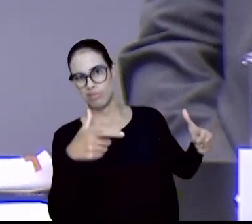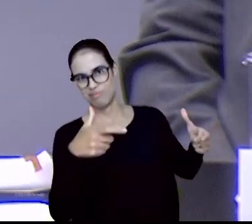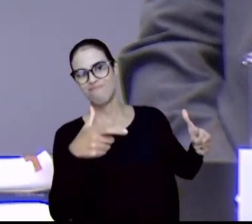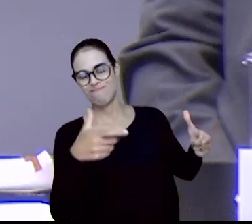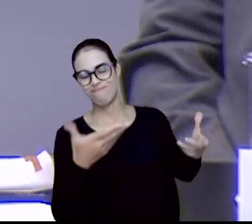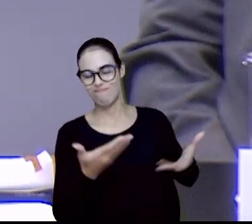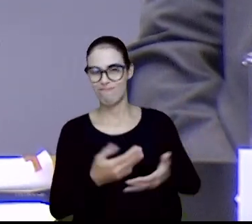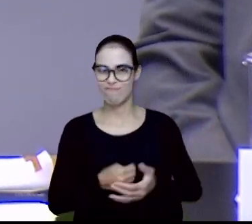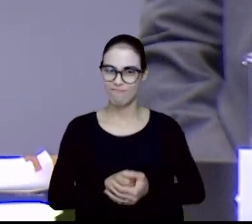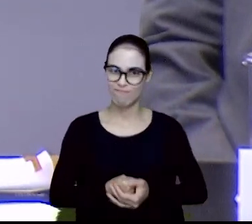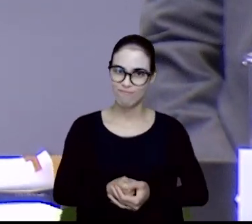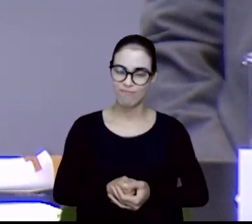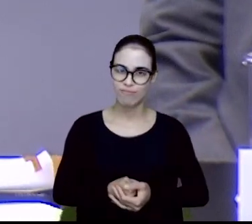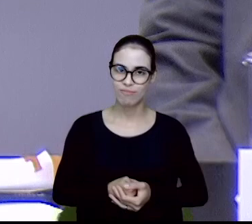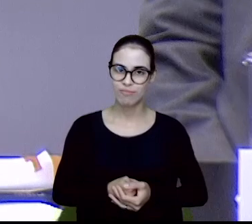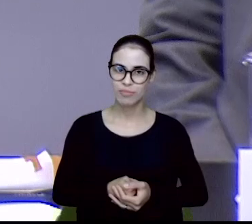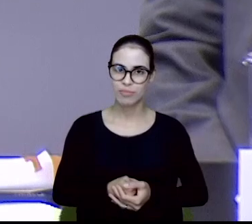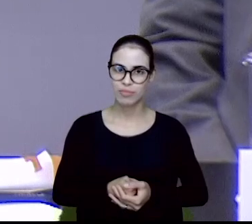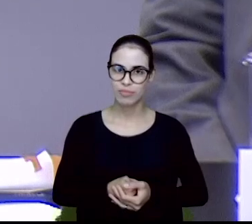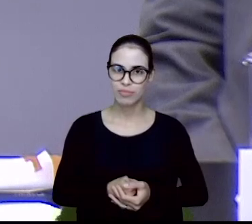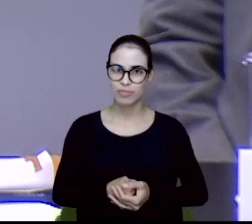estabelecido. Aqui,